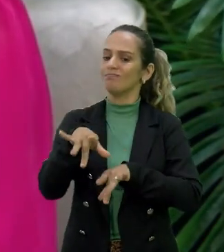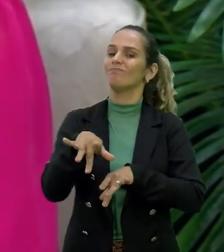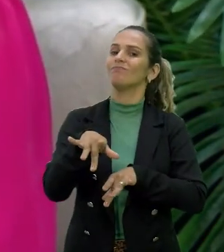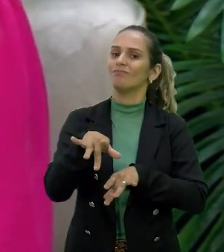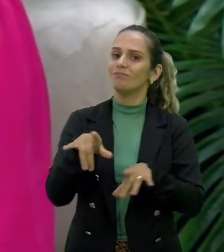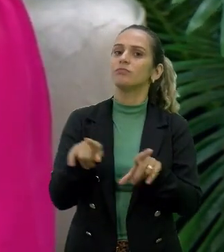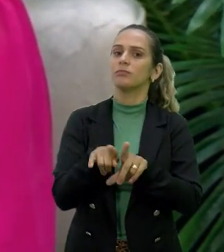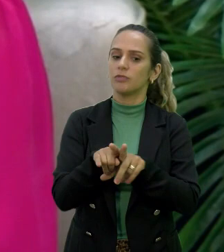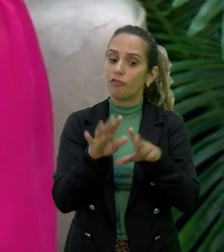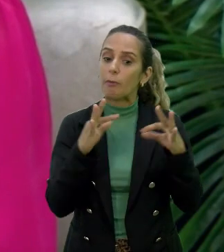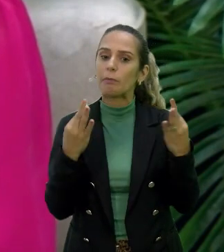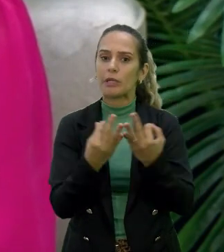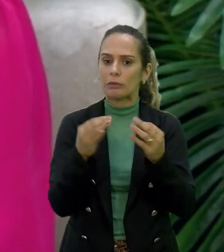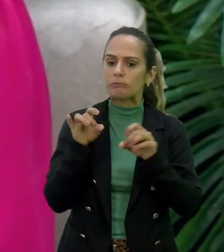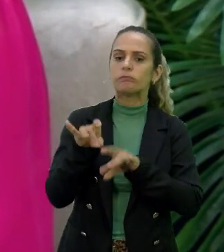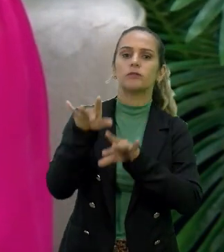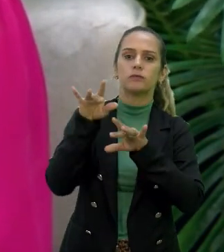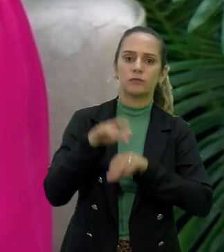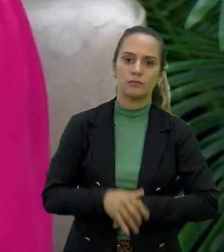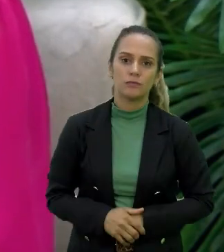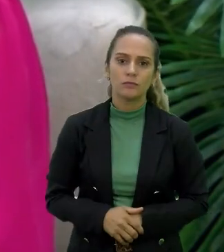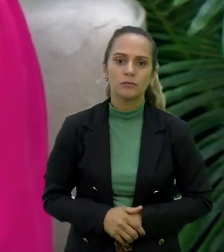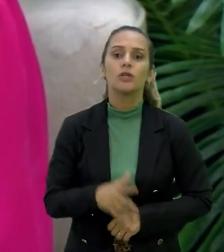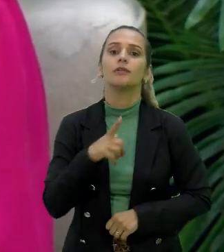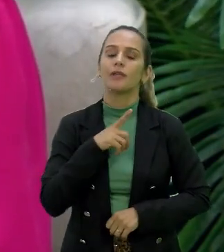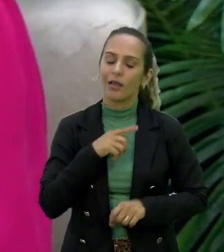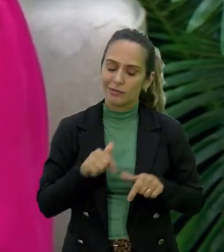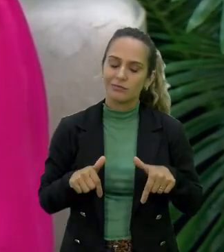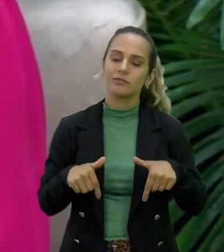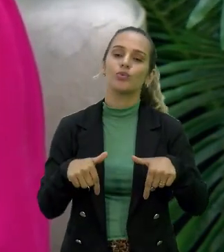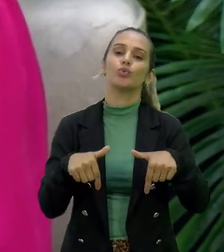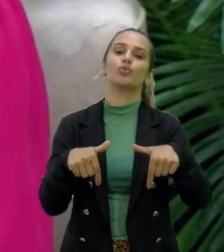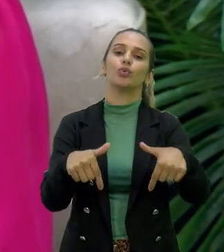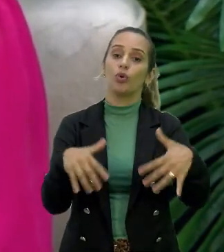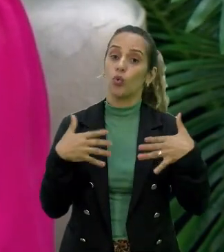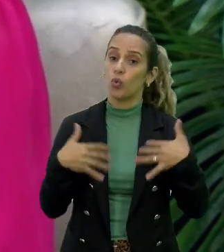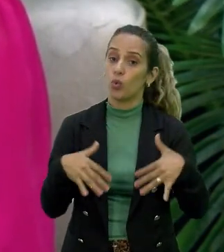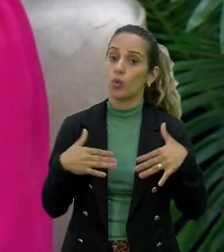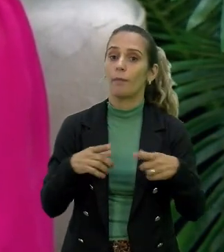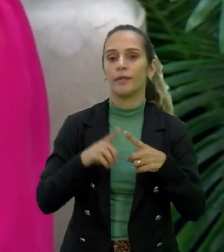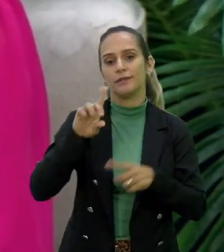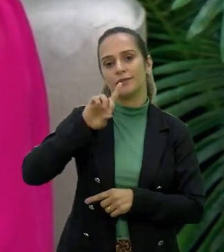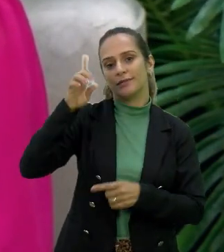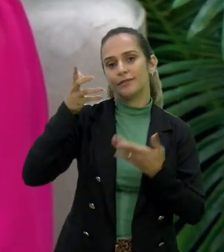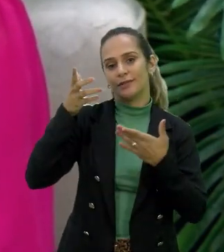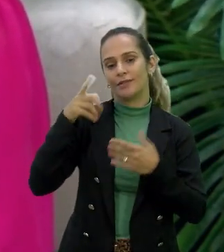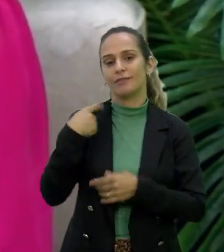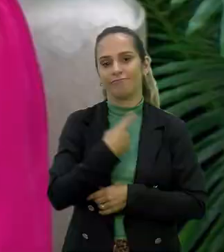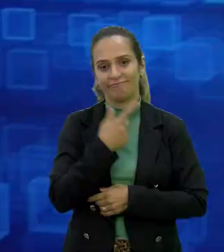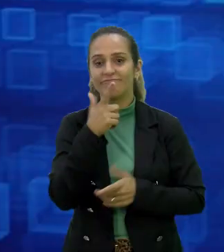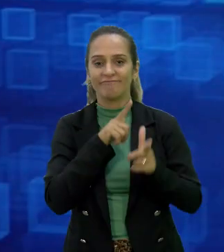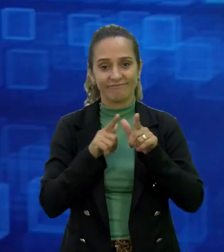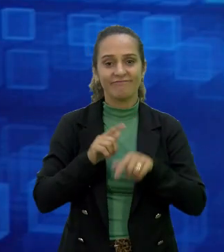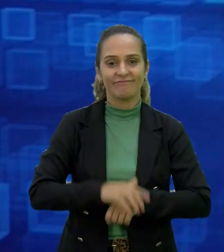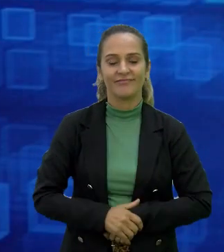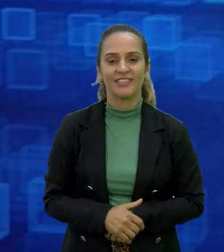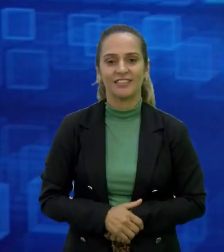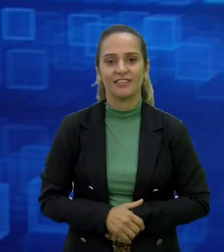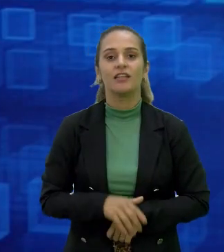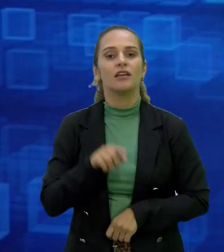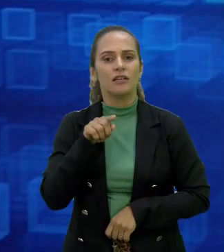é abandonado pela família e então a gente tem muito que avançar nessa área mas se Deus quiser a gente vai conseguir